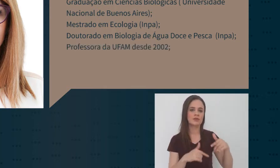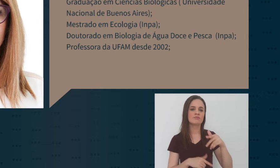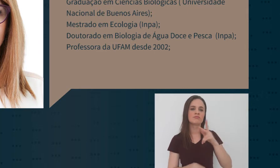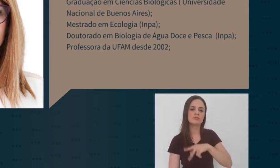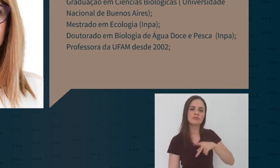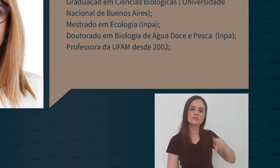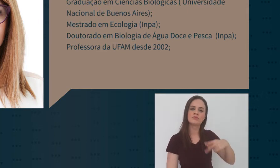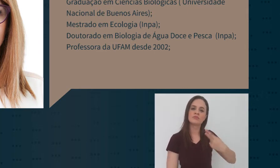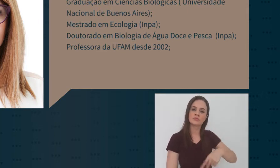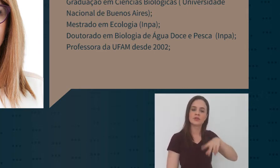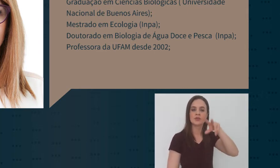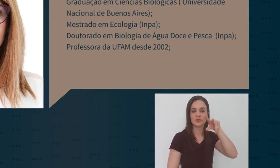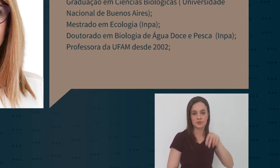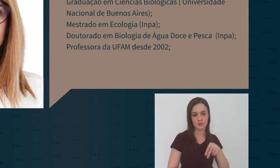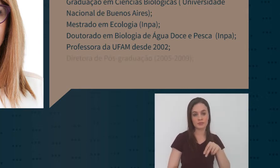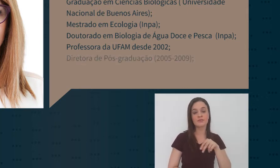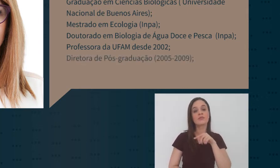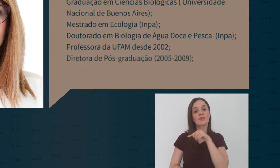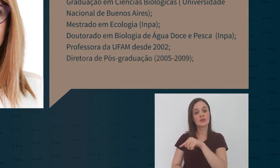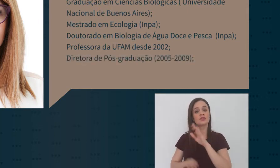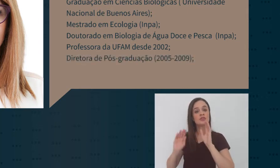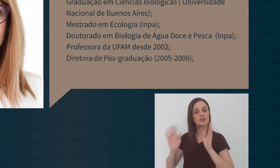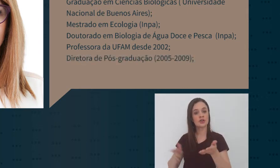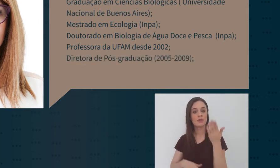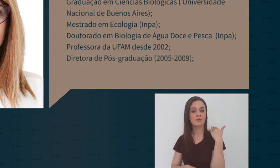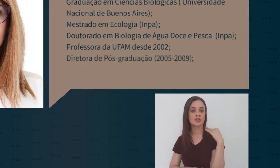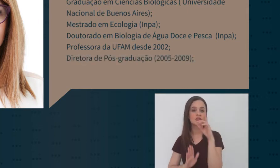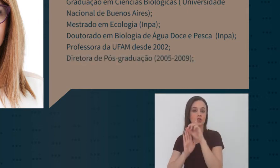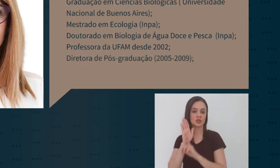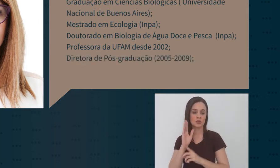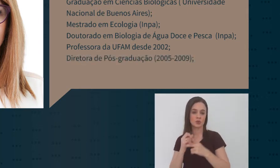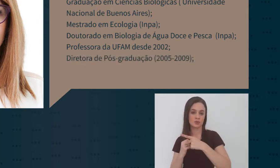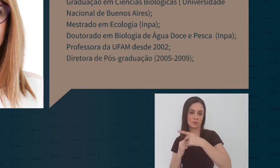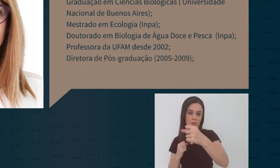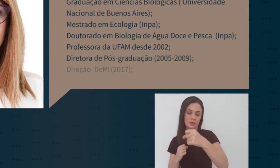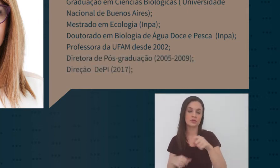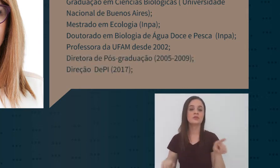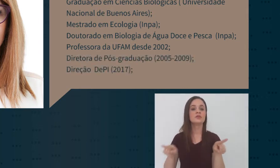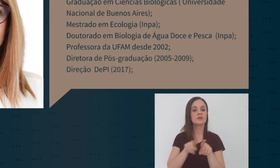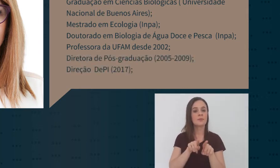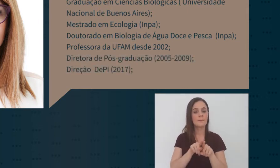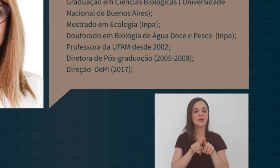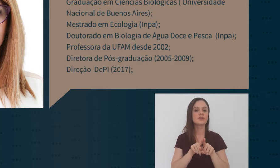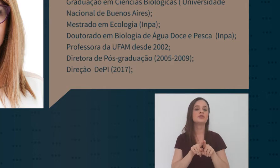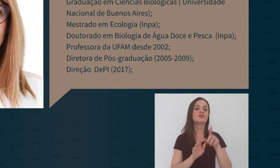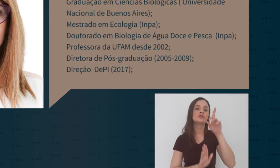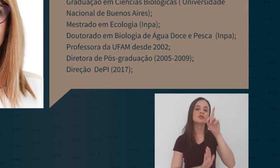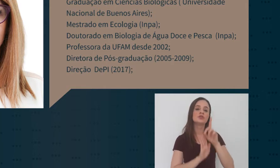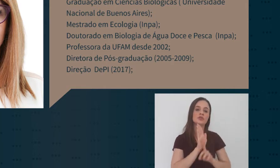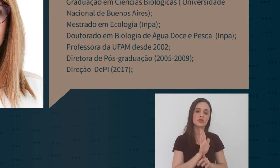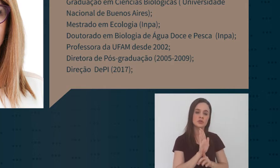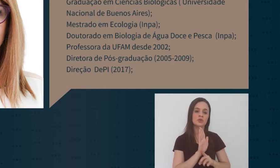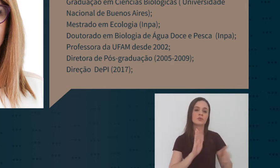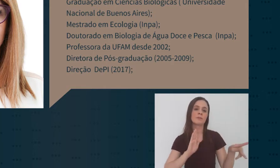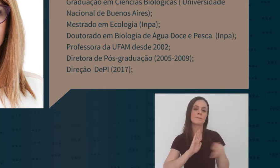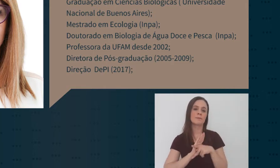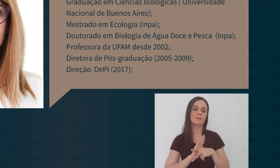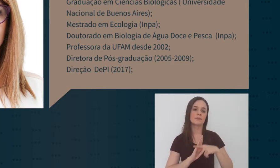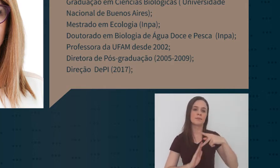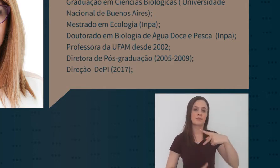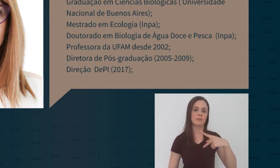2002. Na universidade, foi diretora de pós-graduação e diretora de Gestão de